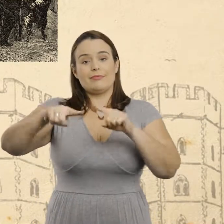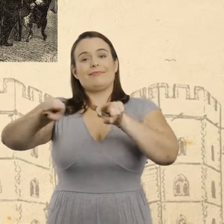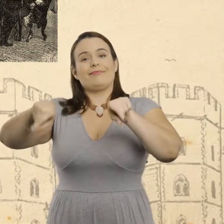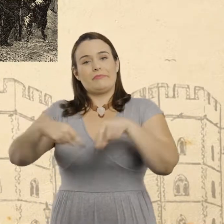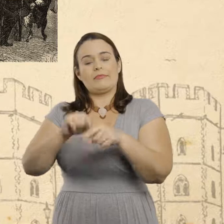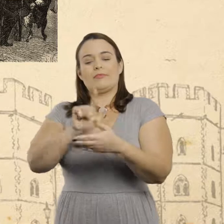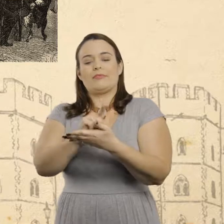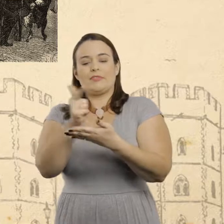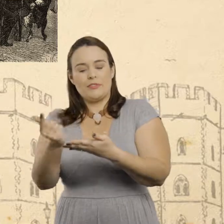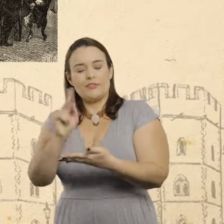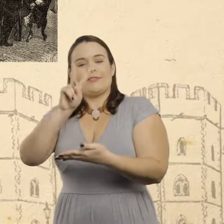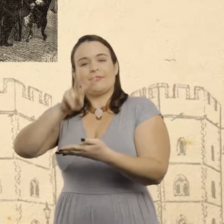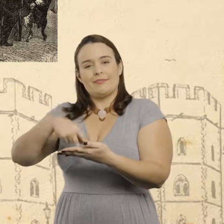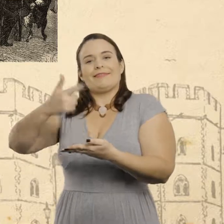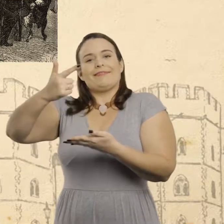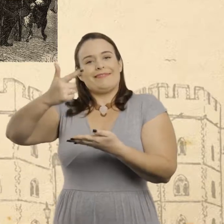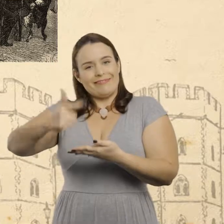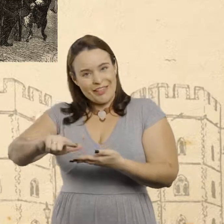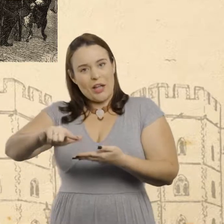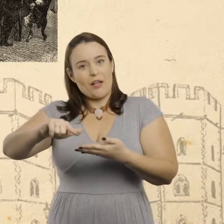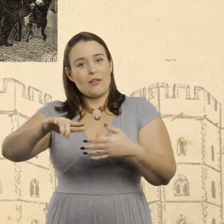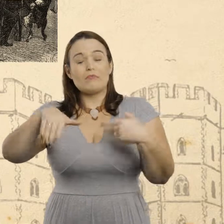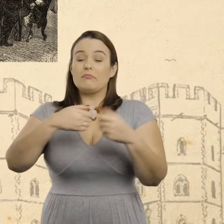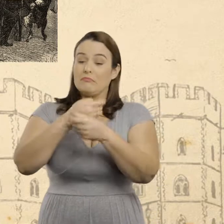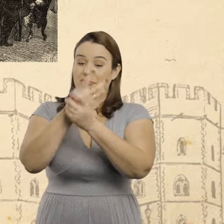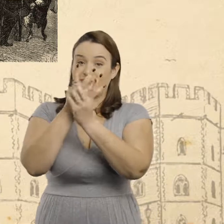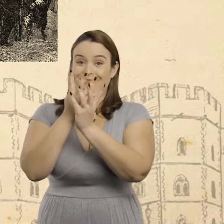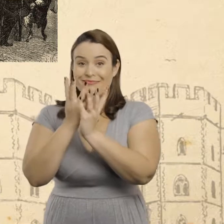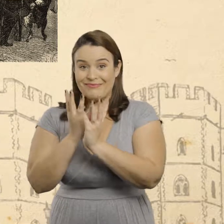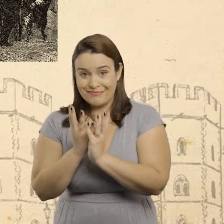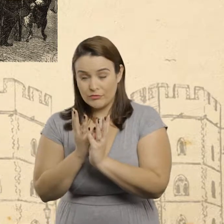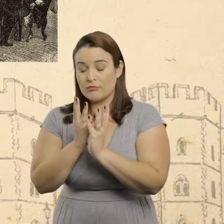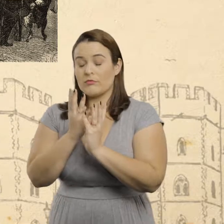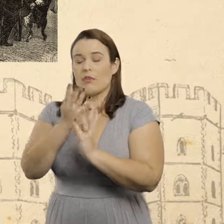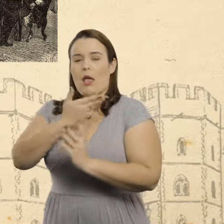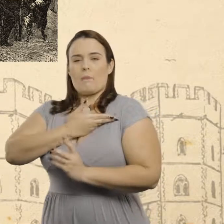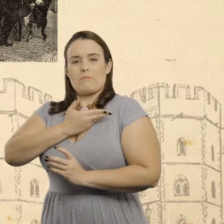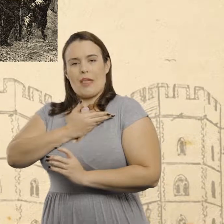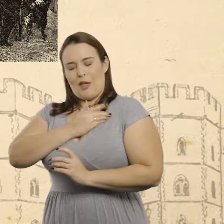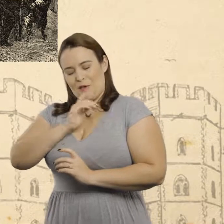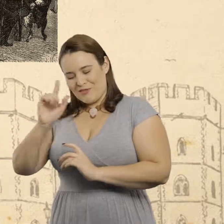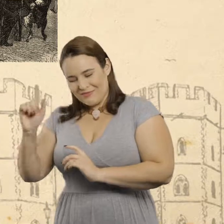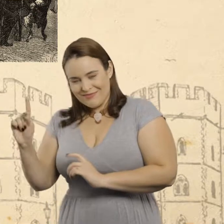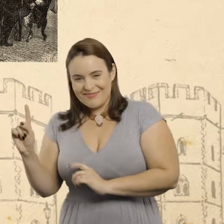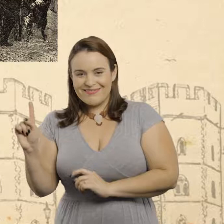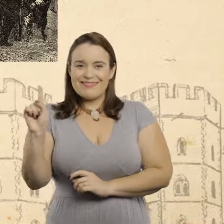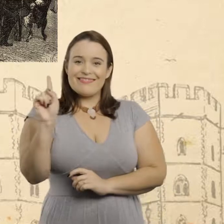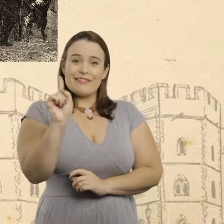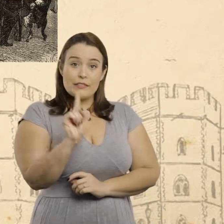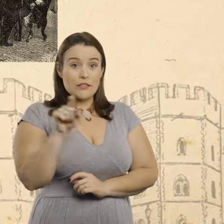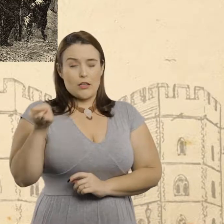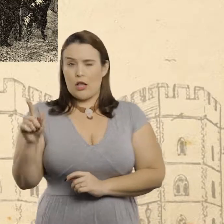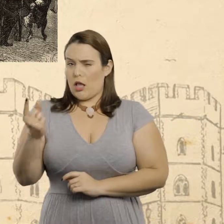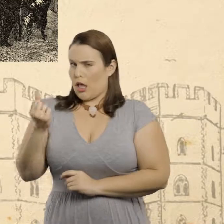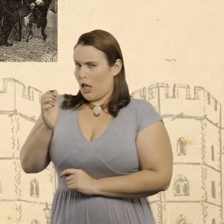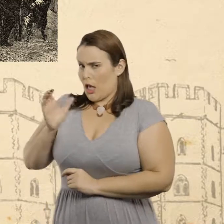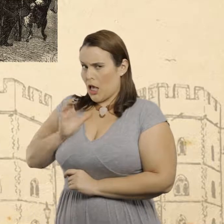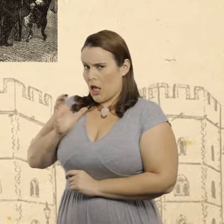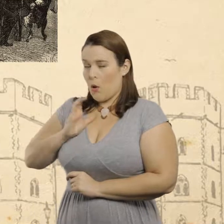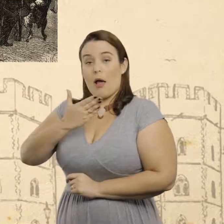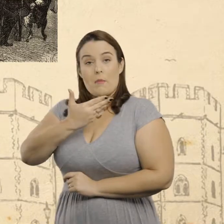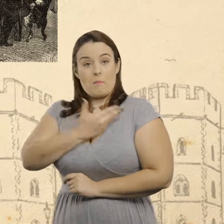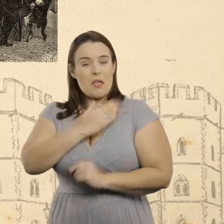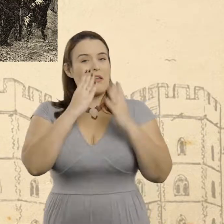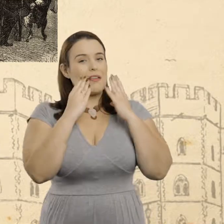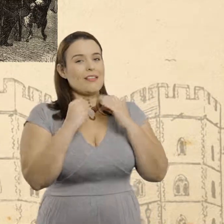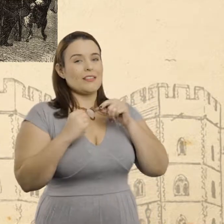os parceiros de jogo de Phileas Fogg chegaram no salão. Eram homens ricos e amigos de Phileas Fogg. Esses